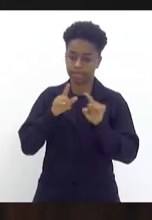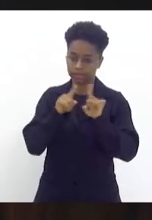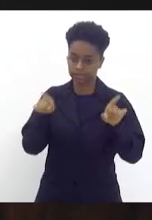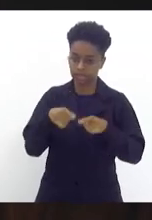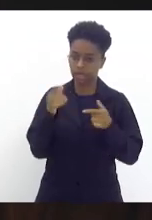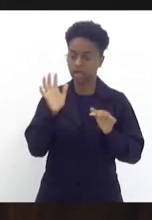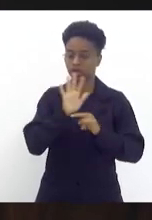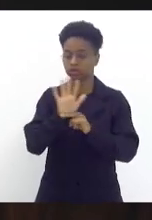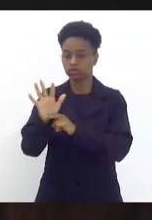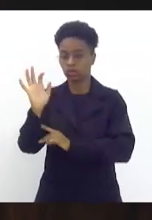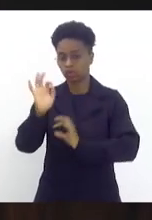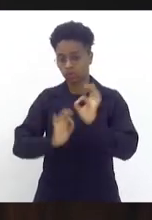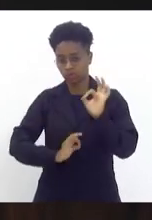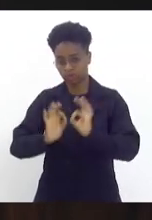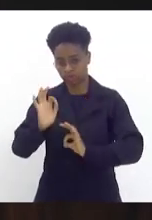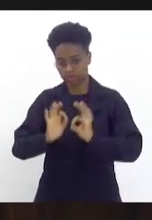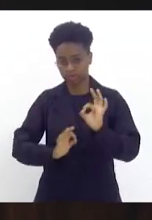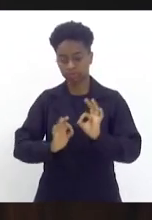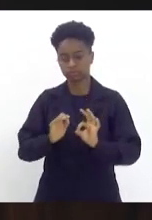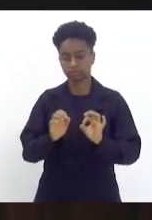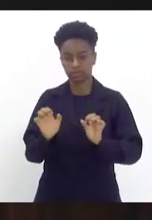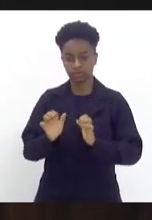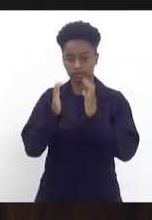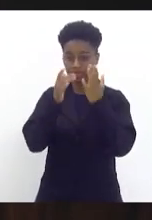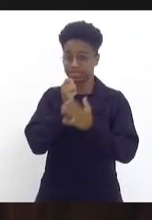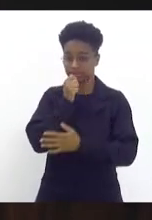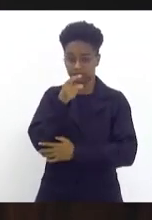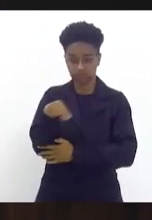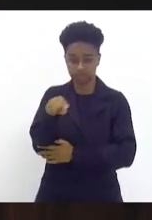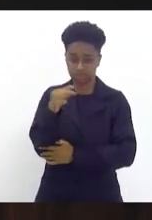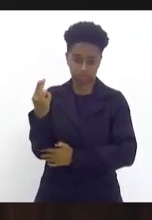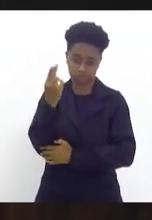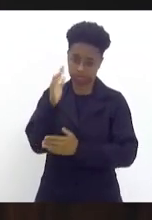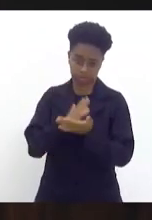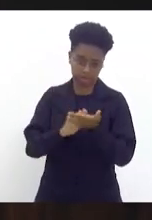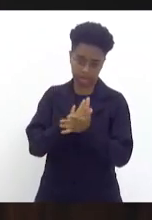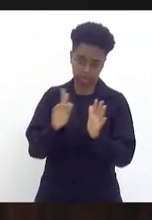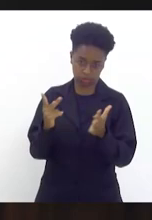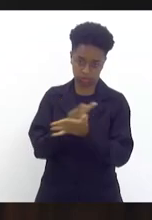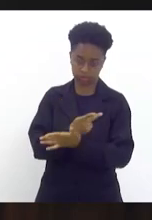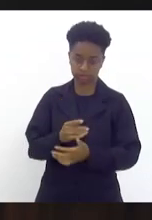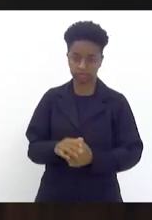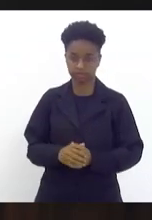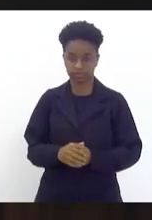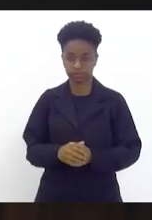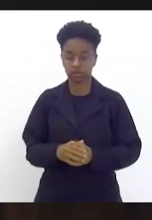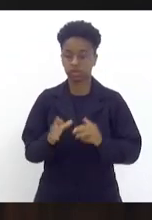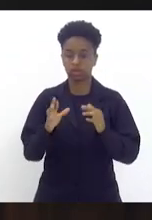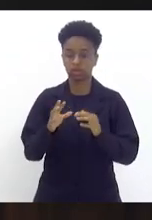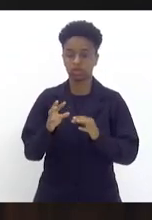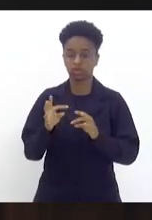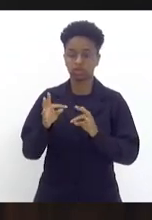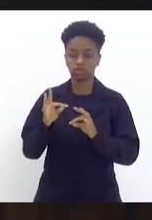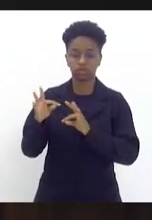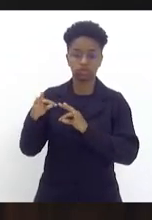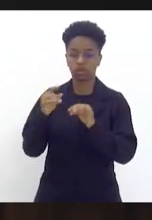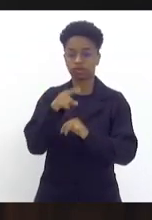ajudaram a realizar este evento. Sem vocês, nada disso teria acontecido. Tenham todos uma